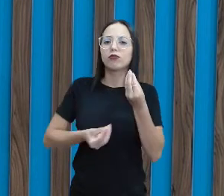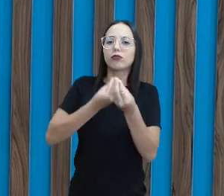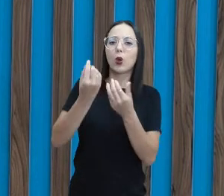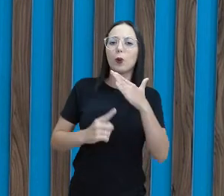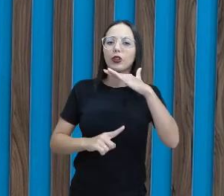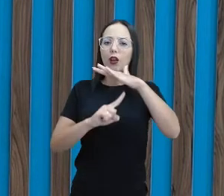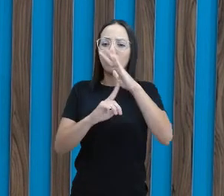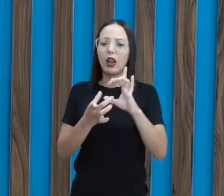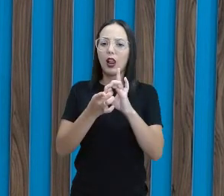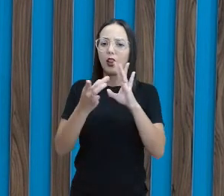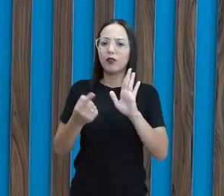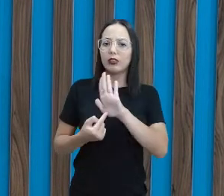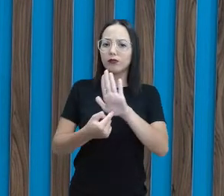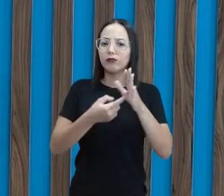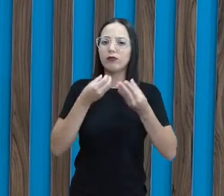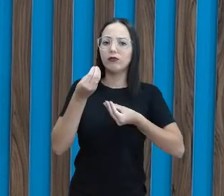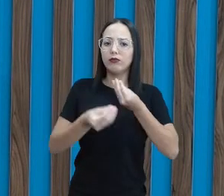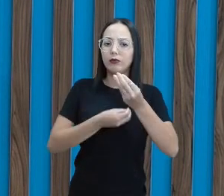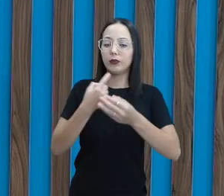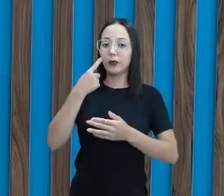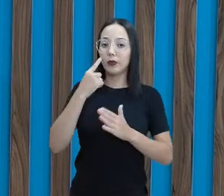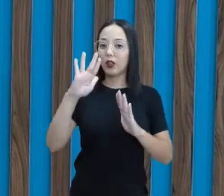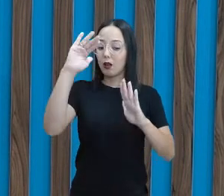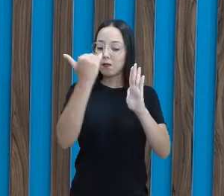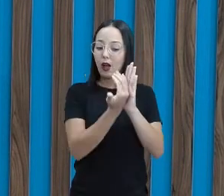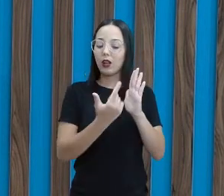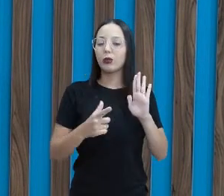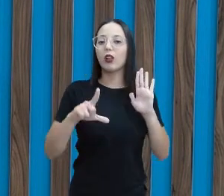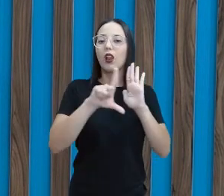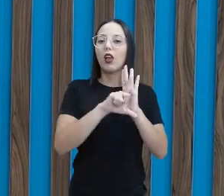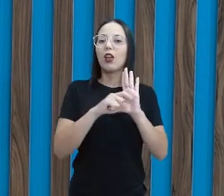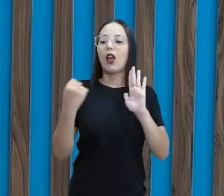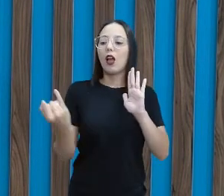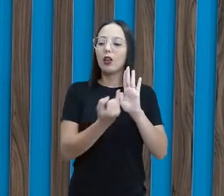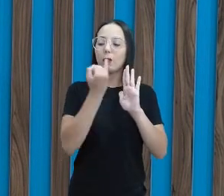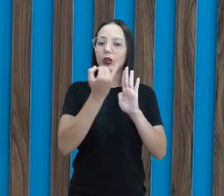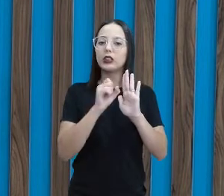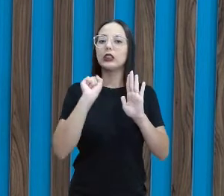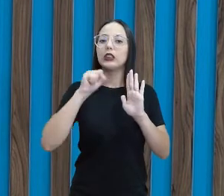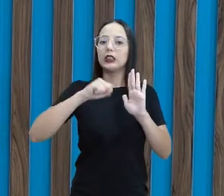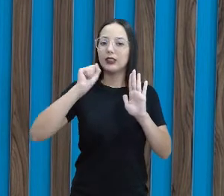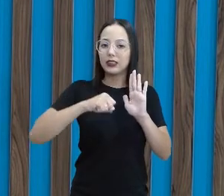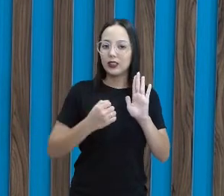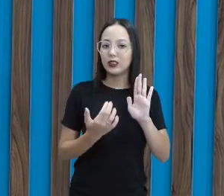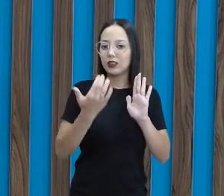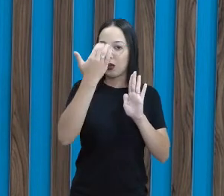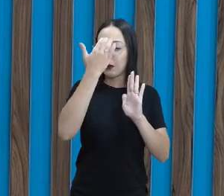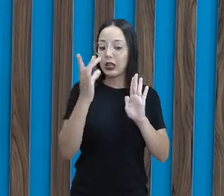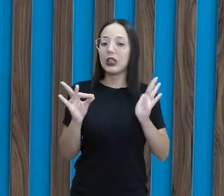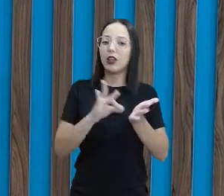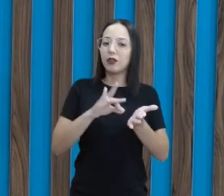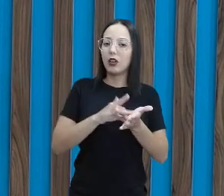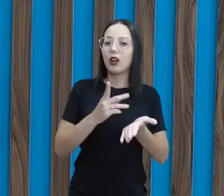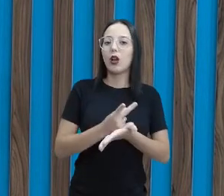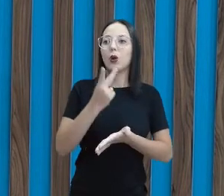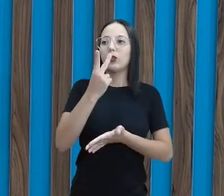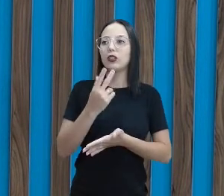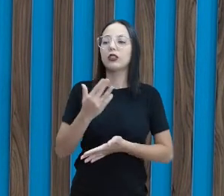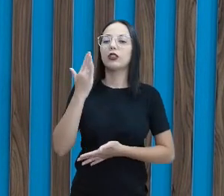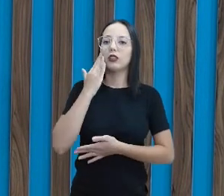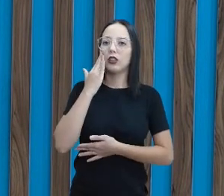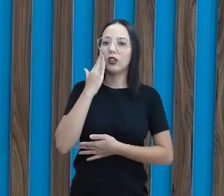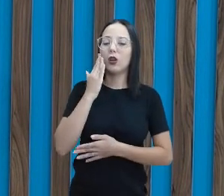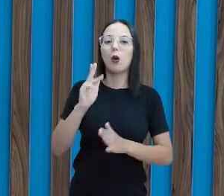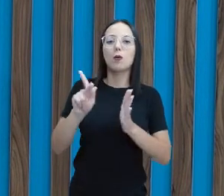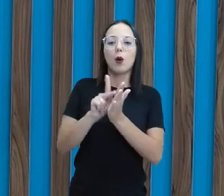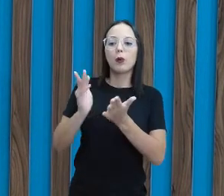vai aparecer? Gente, segundo o Código de Lei, é importante, se faz necessário que realmente isso aconteça, que